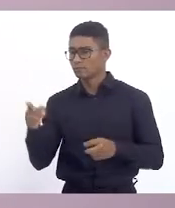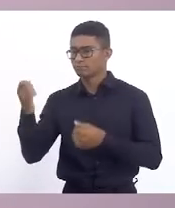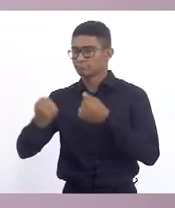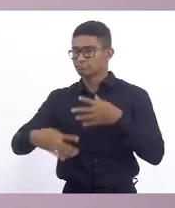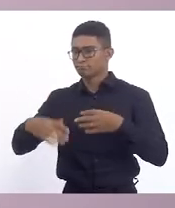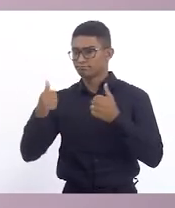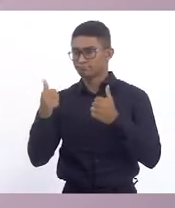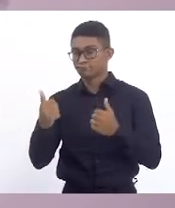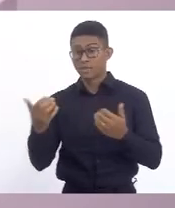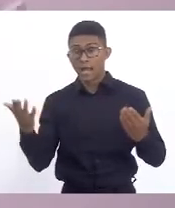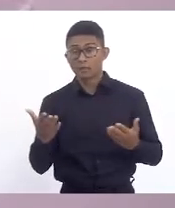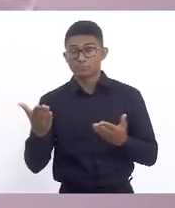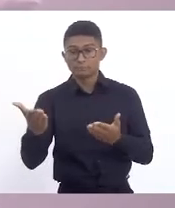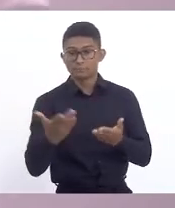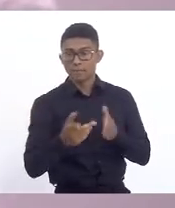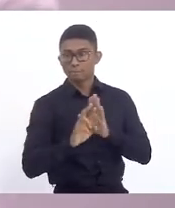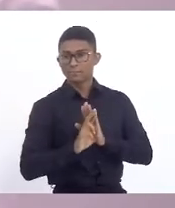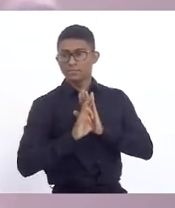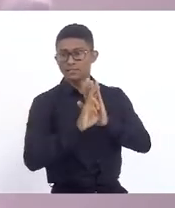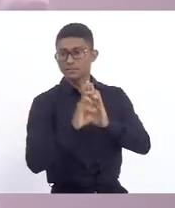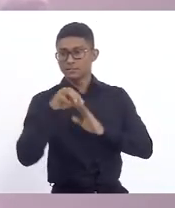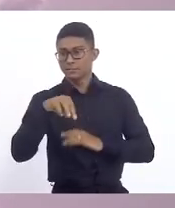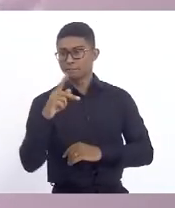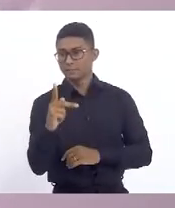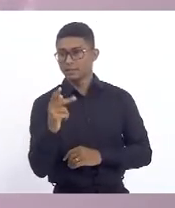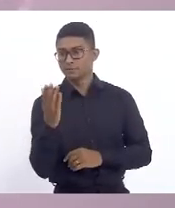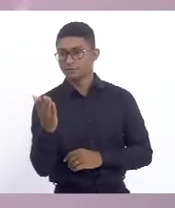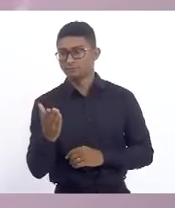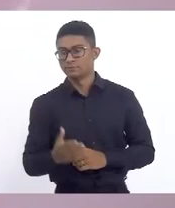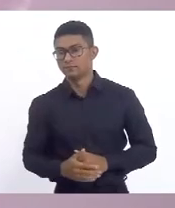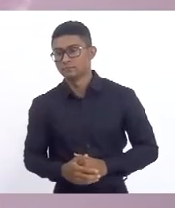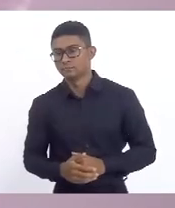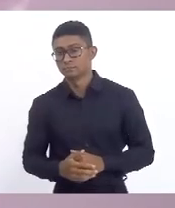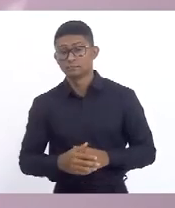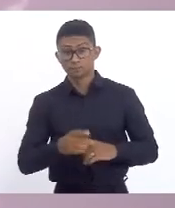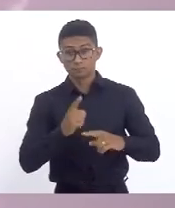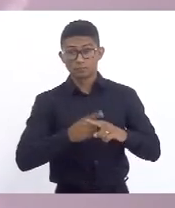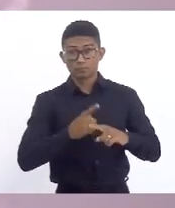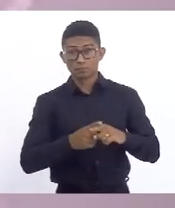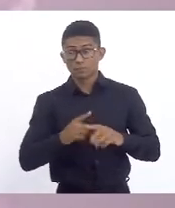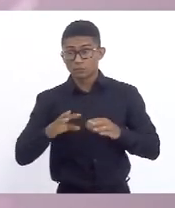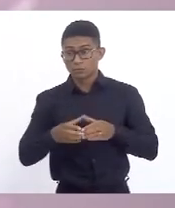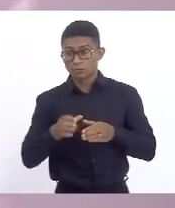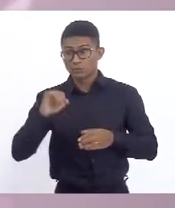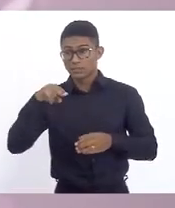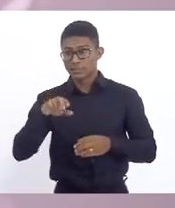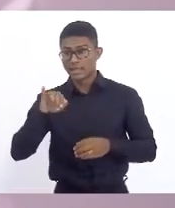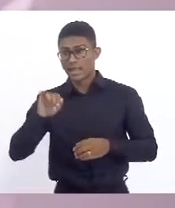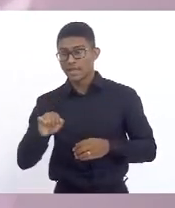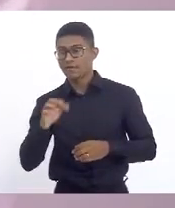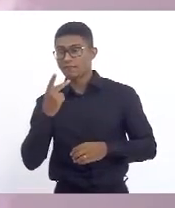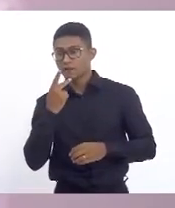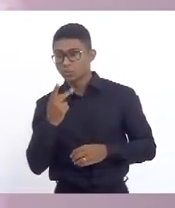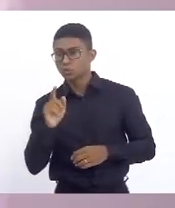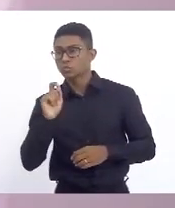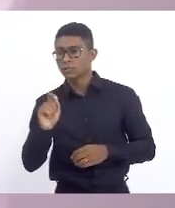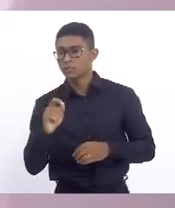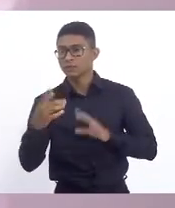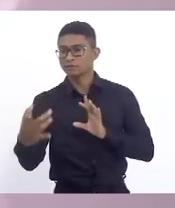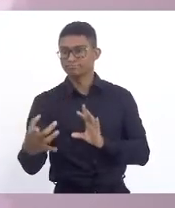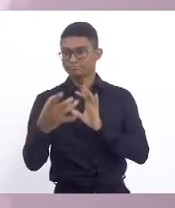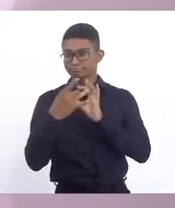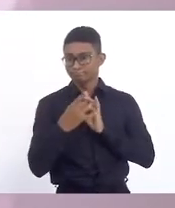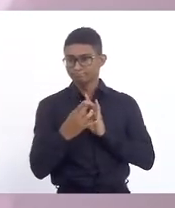agora o representante do Ministério Público, até porque em determinado momento o INEA citou que alguns taques já foram feitos de acordo